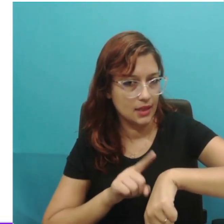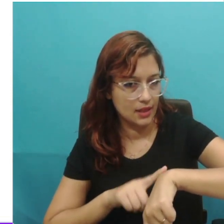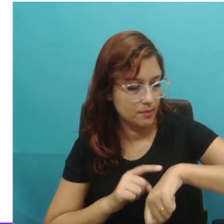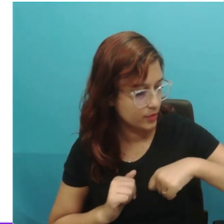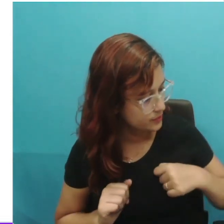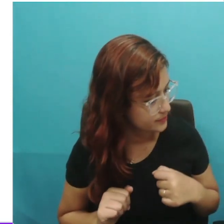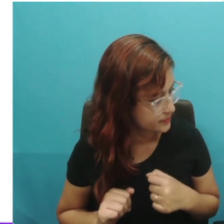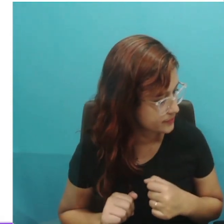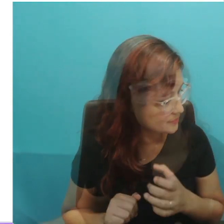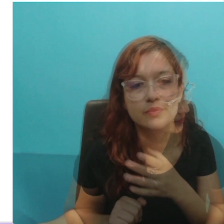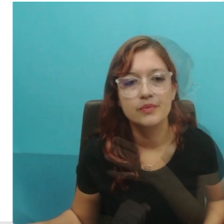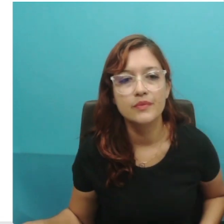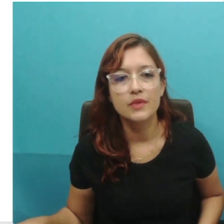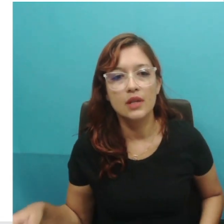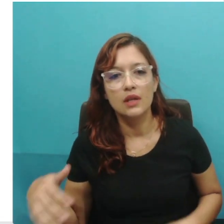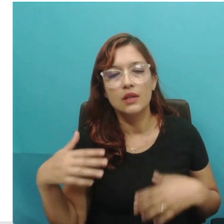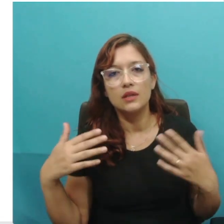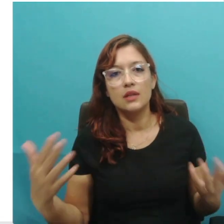Tem a ver com o tempo.